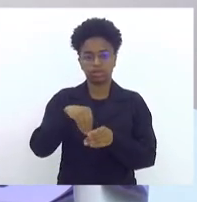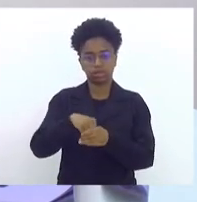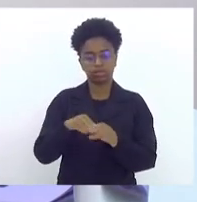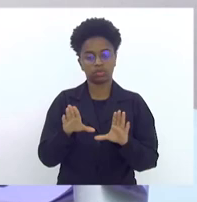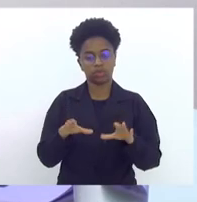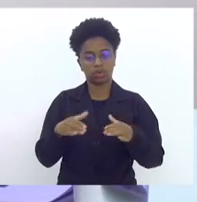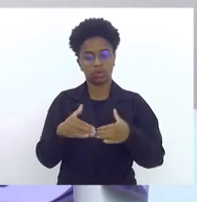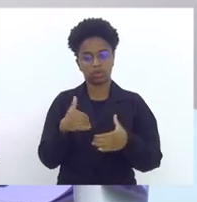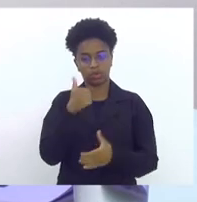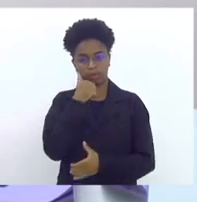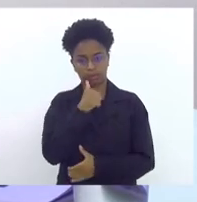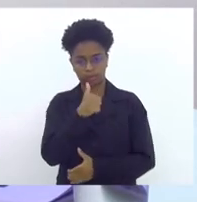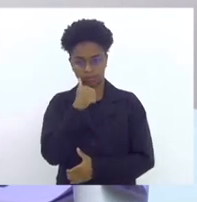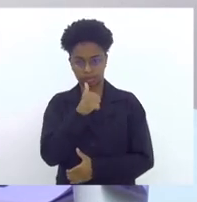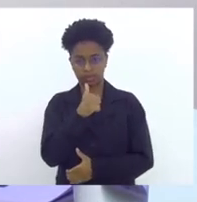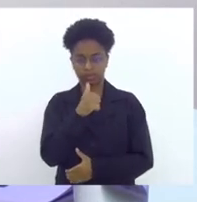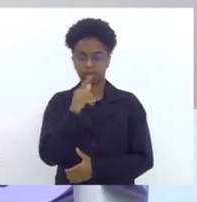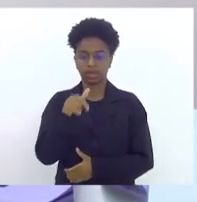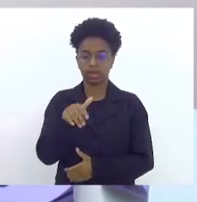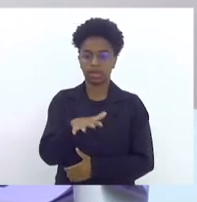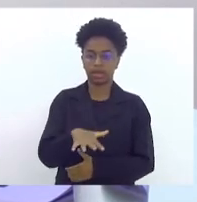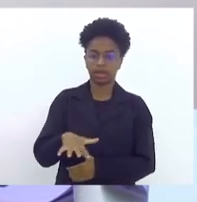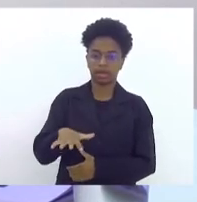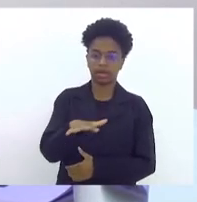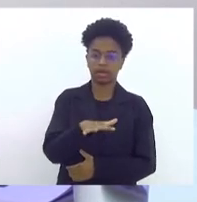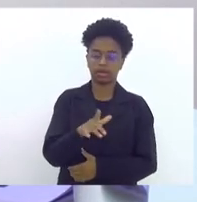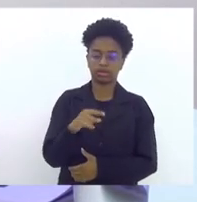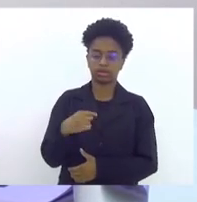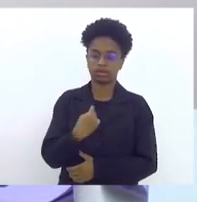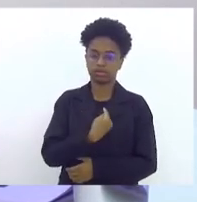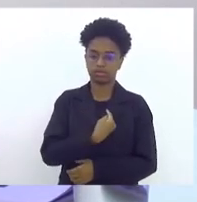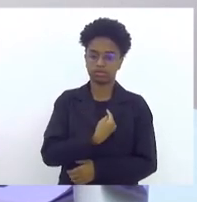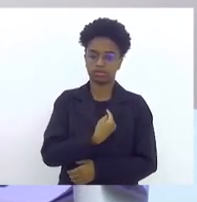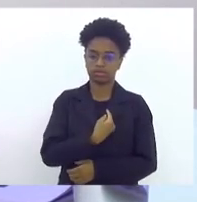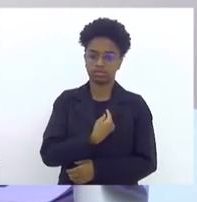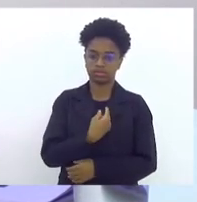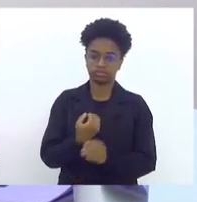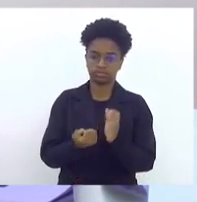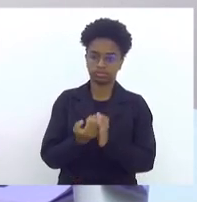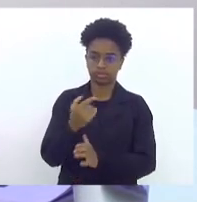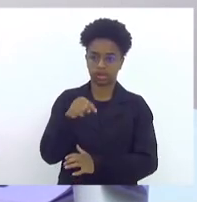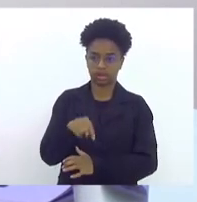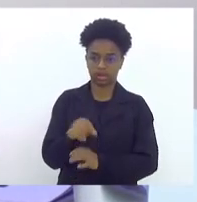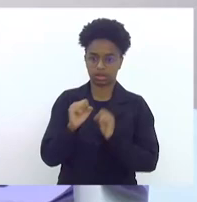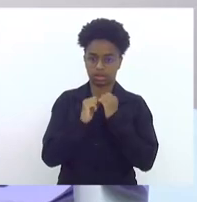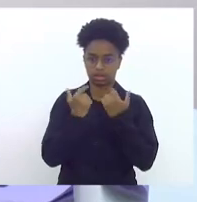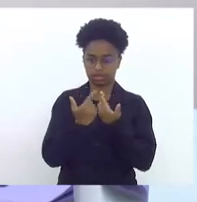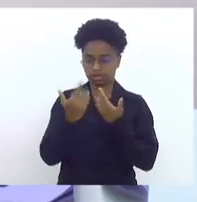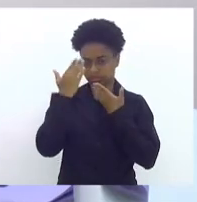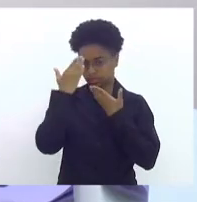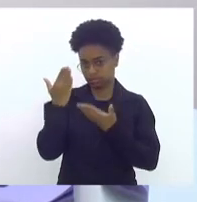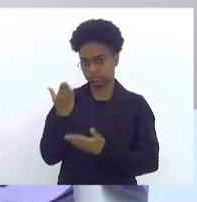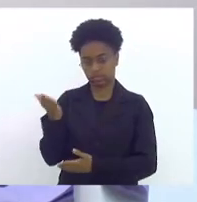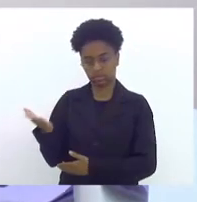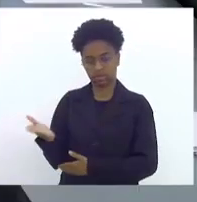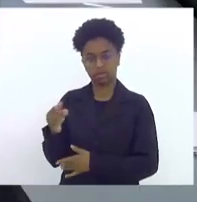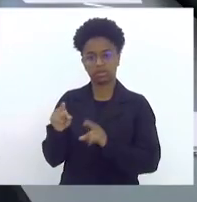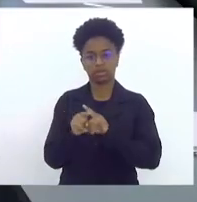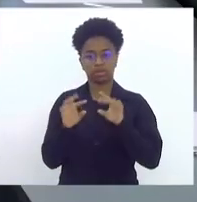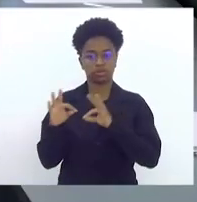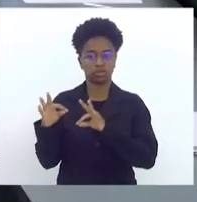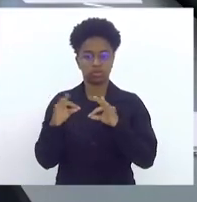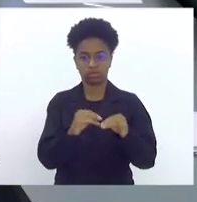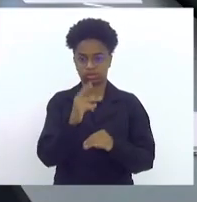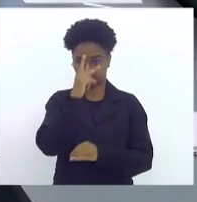de mulheres que é a esfera que no momento instituída nessa casa agradecer ao doutor saueri e a todos